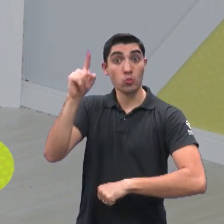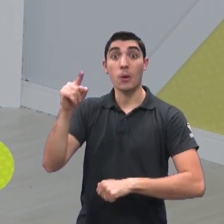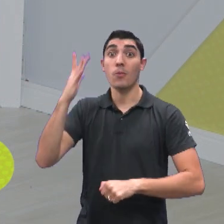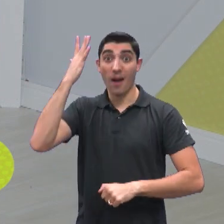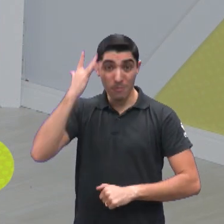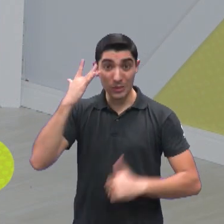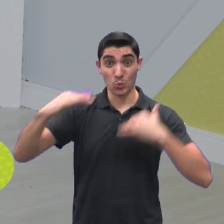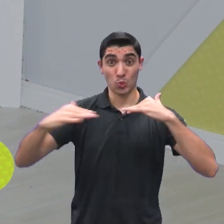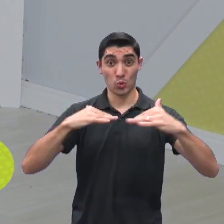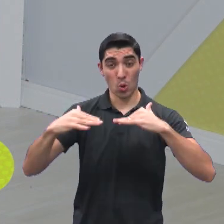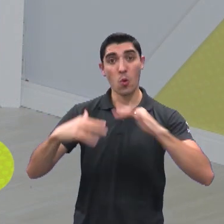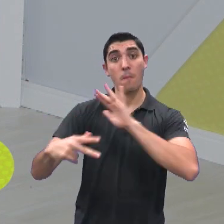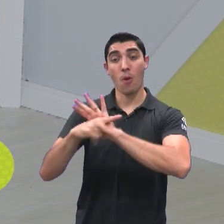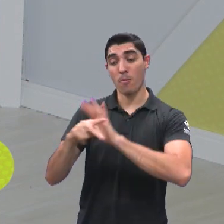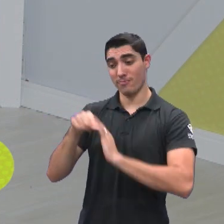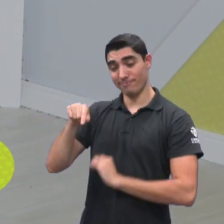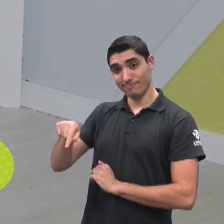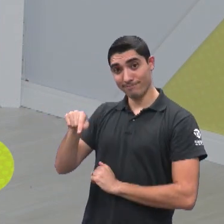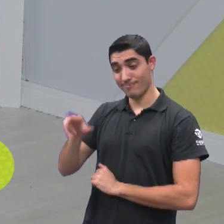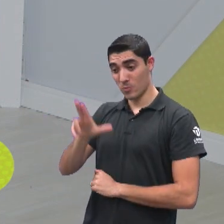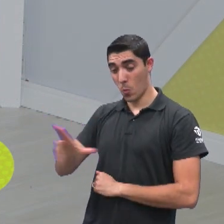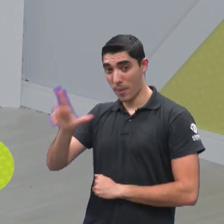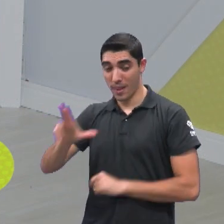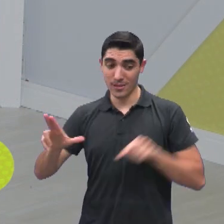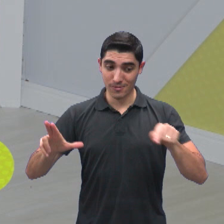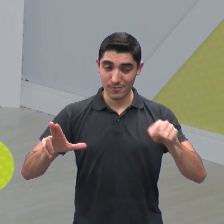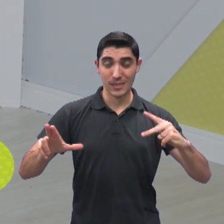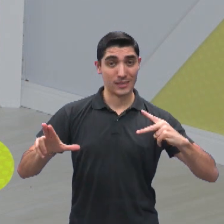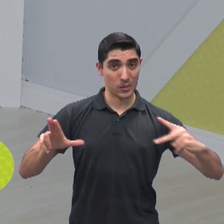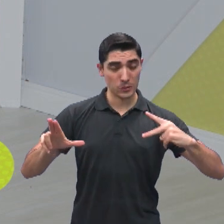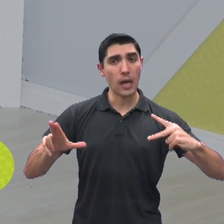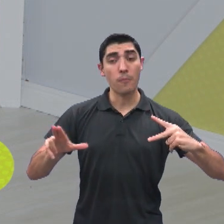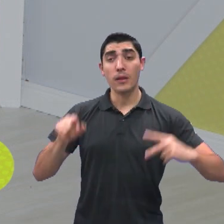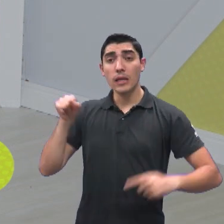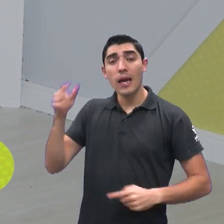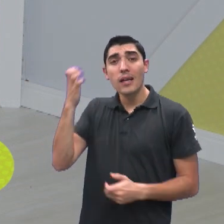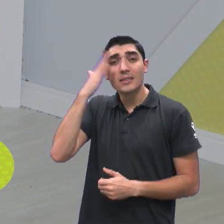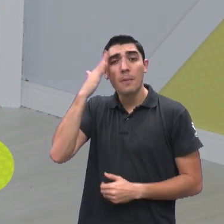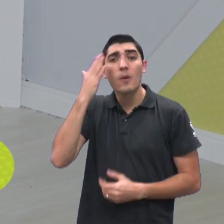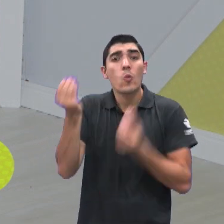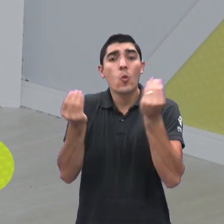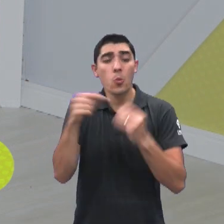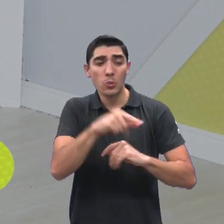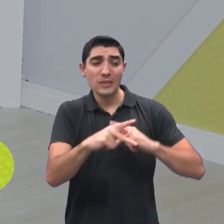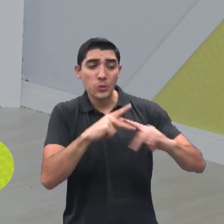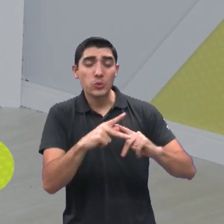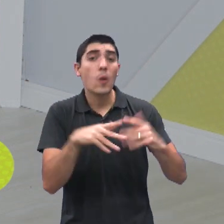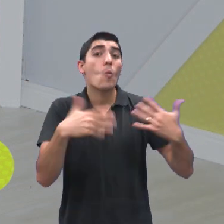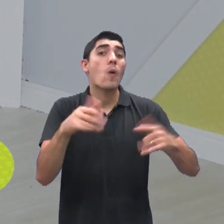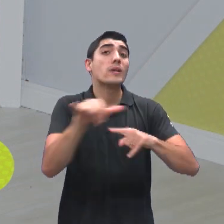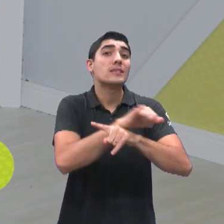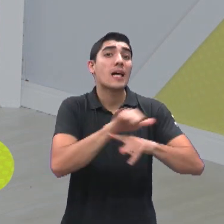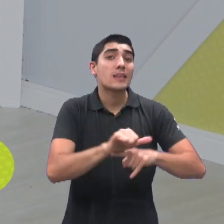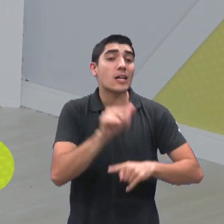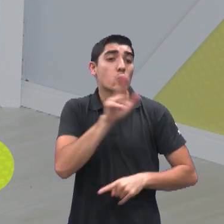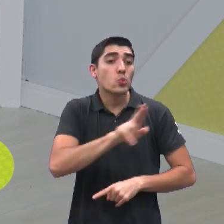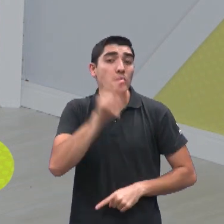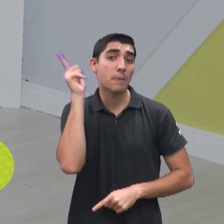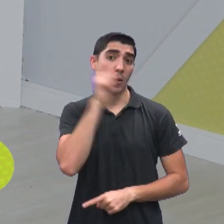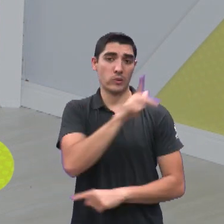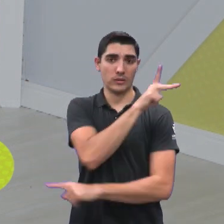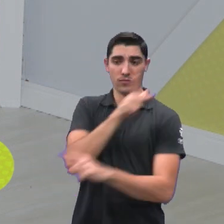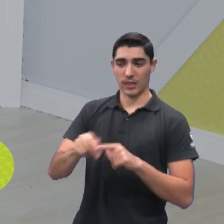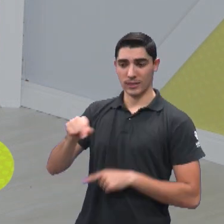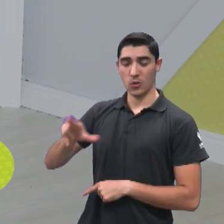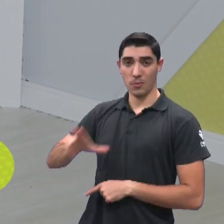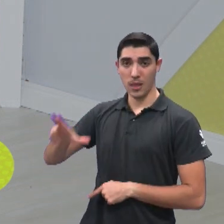Praia Clube e saber quais as estratégias para conquistar a primeira vitória nesta Liga Nacional. As imagens são